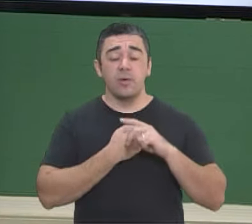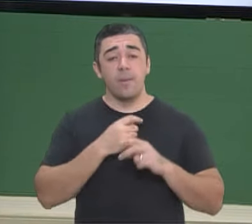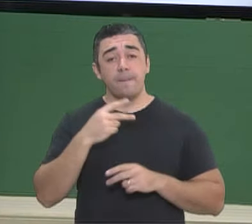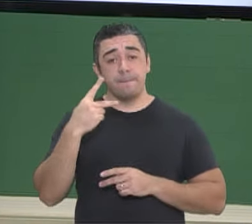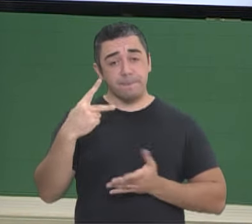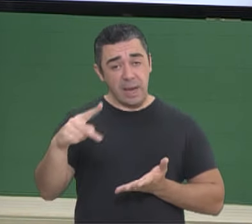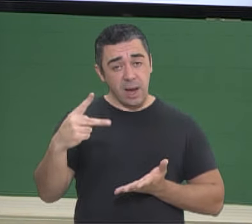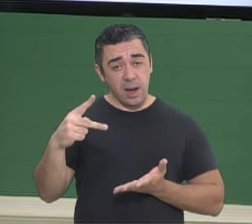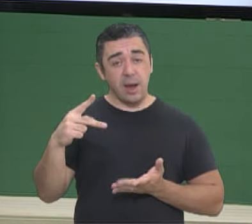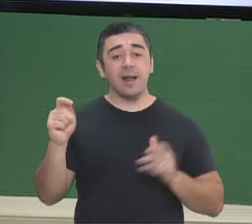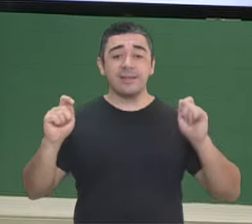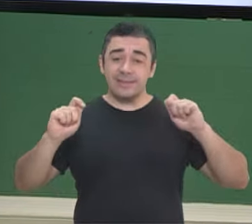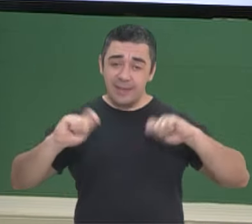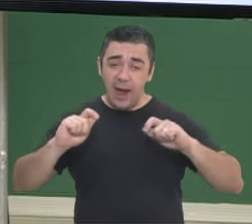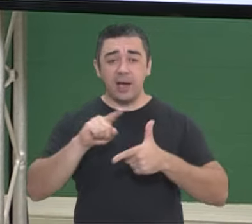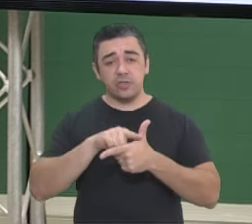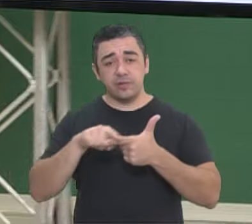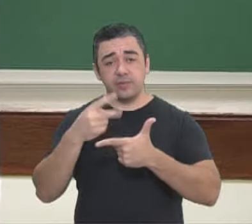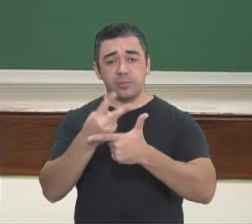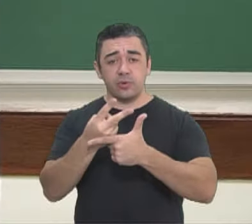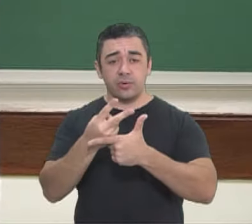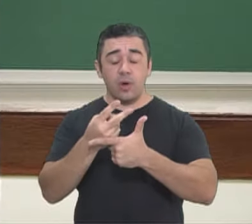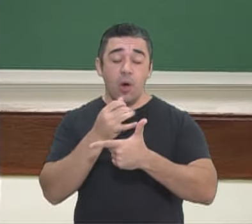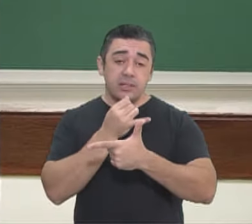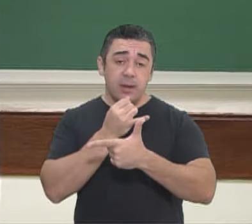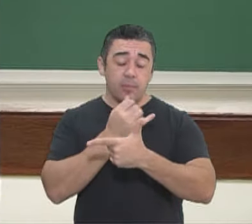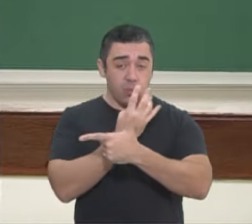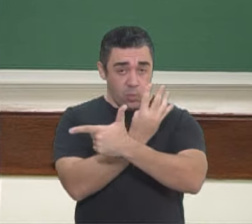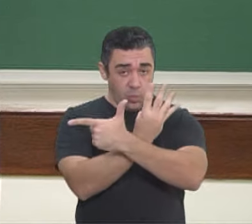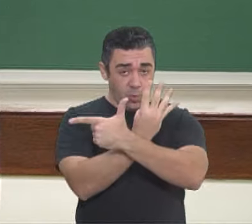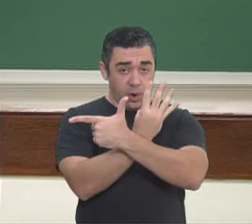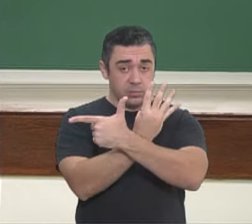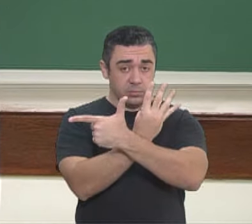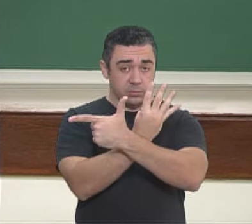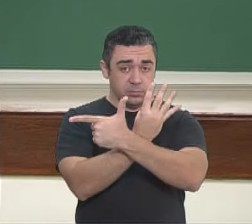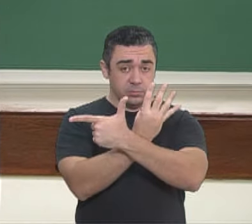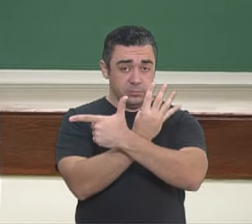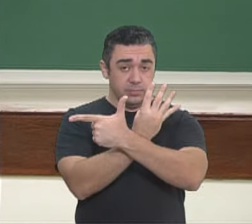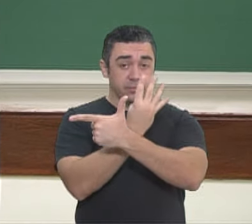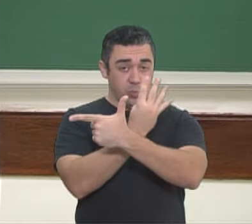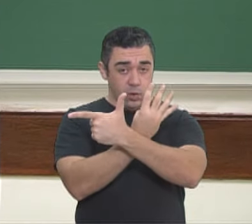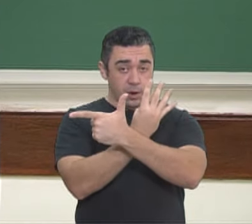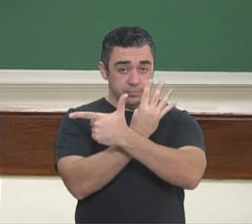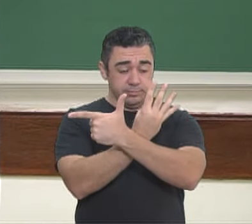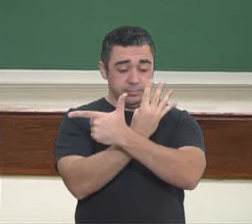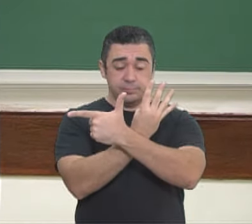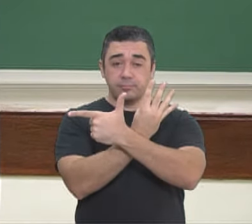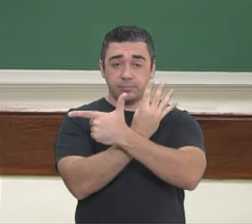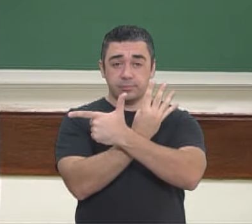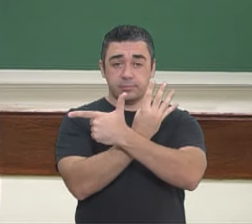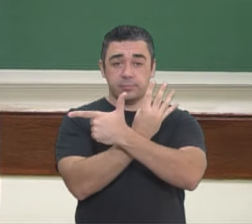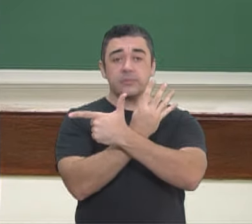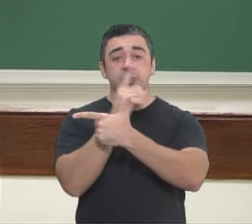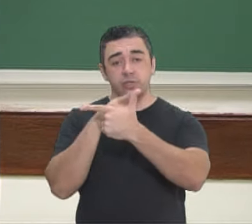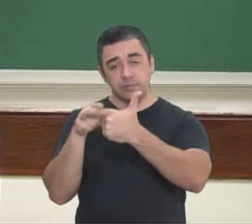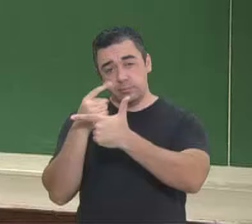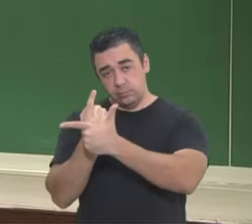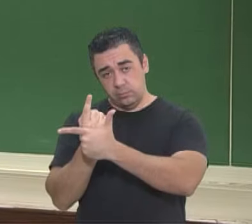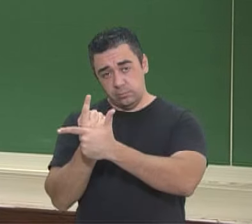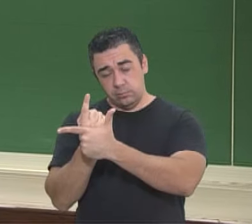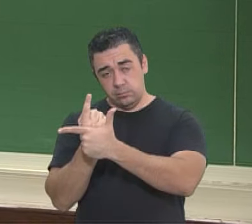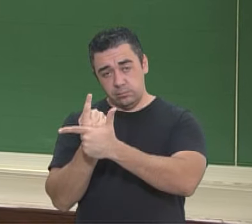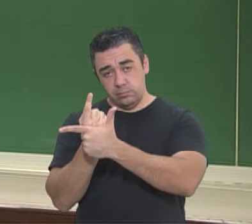pares. Porque, ó, vamos pegar exemplo aqui, ó, o número 4. Olha só, o 4 dá para dividir por